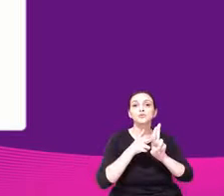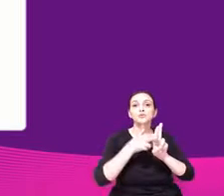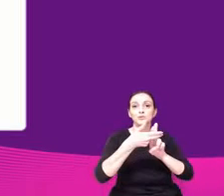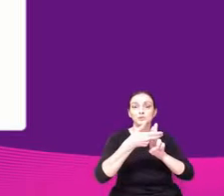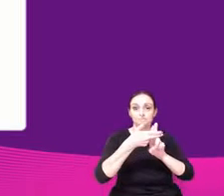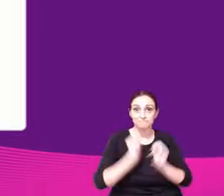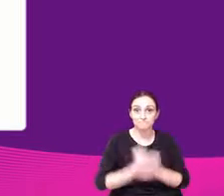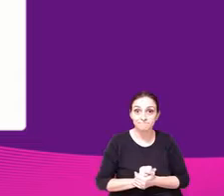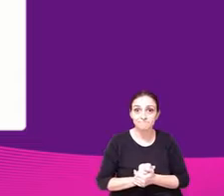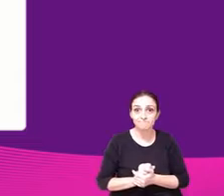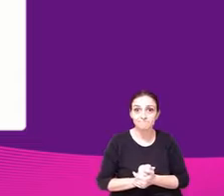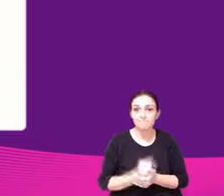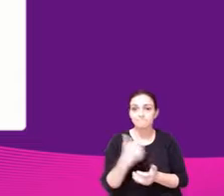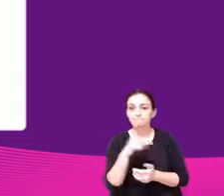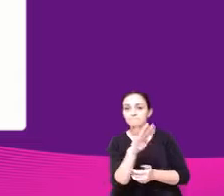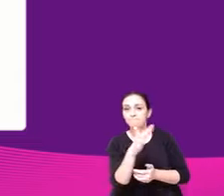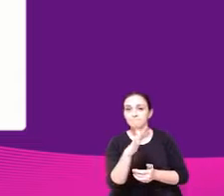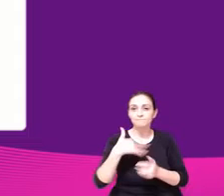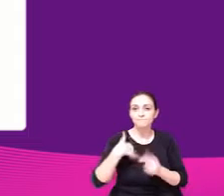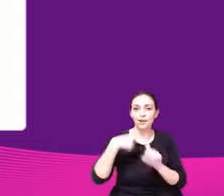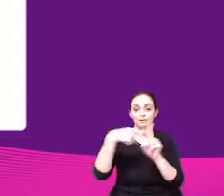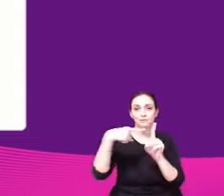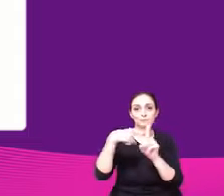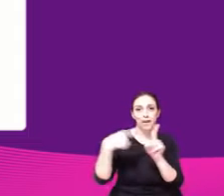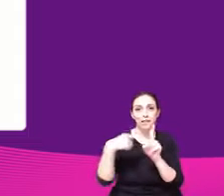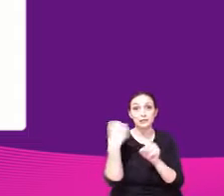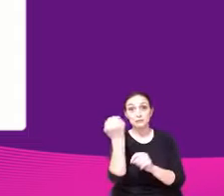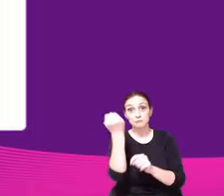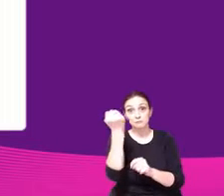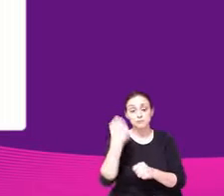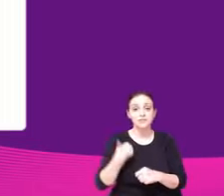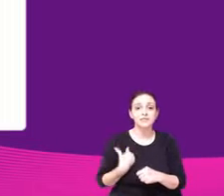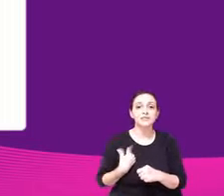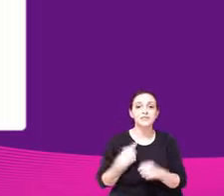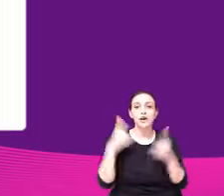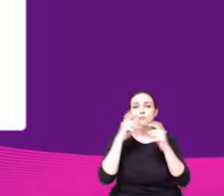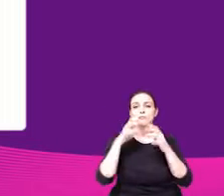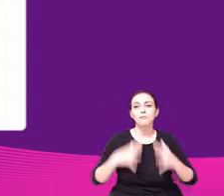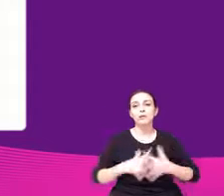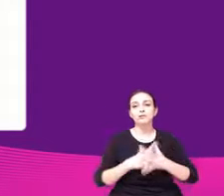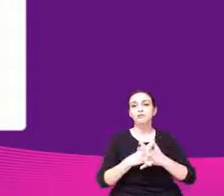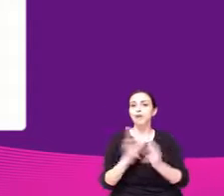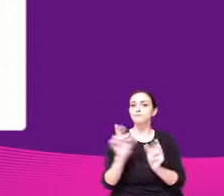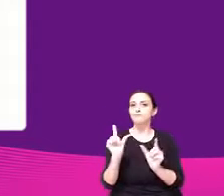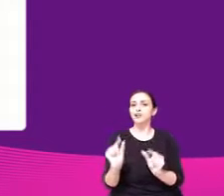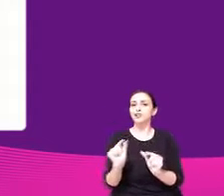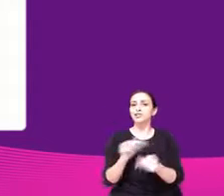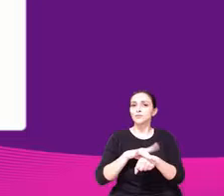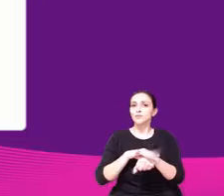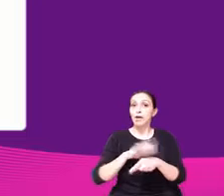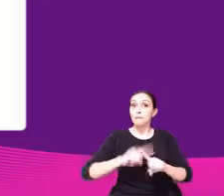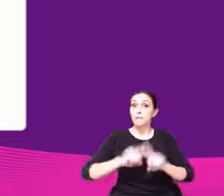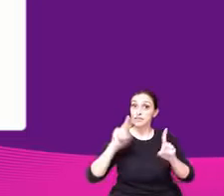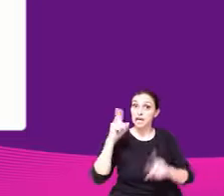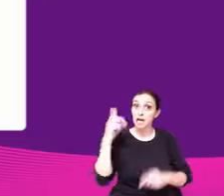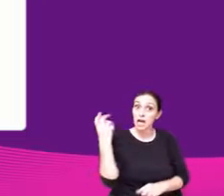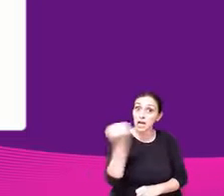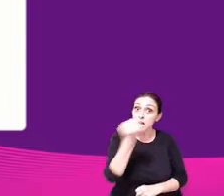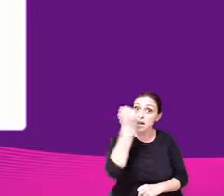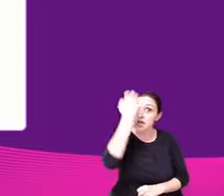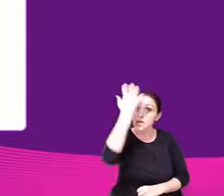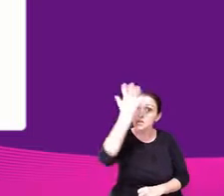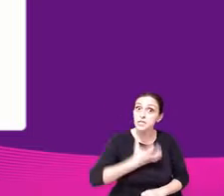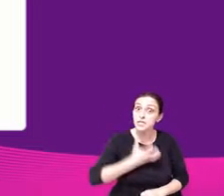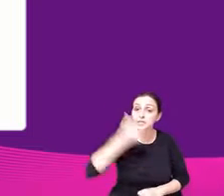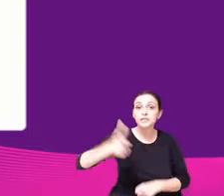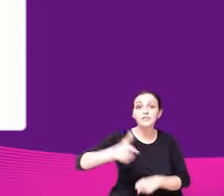da alta e da média complexidade. Então, você vê, né, uma pequena doença com alta complexidade clínica e com